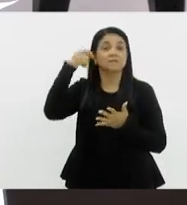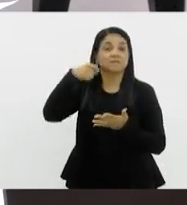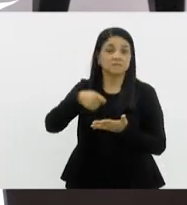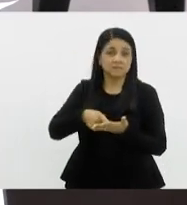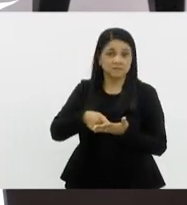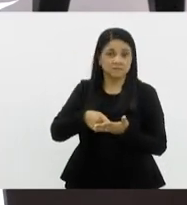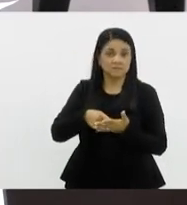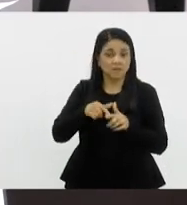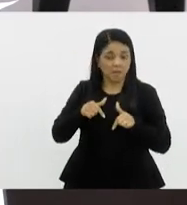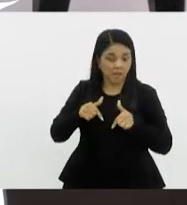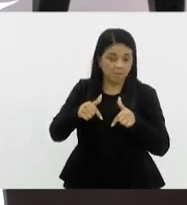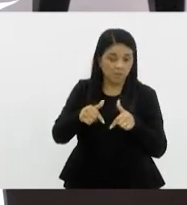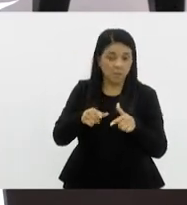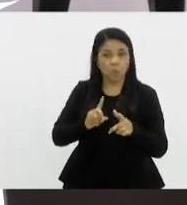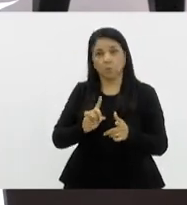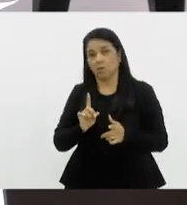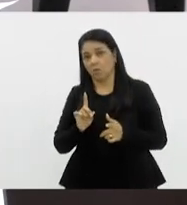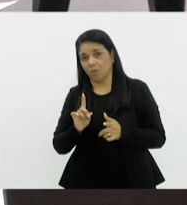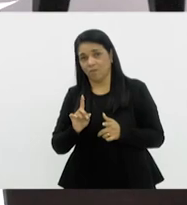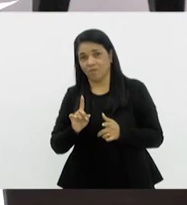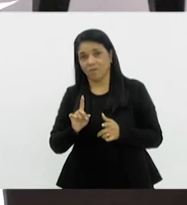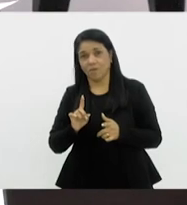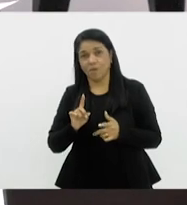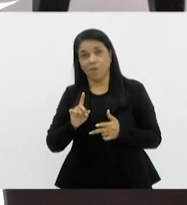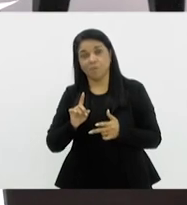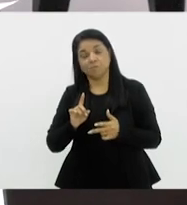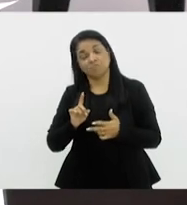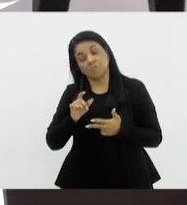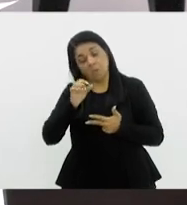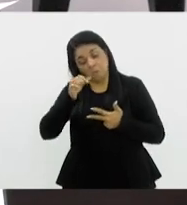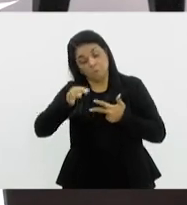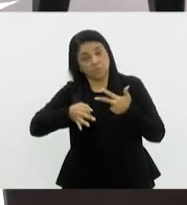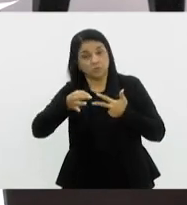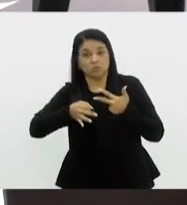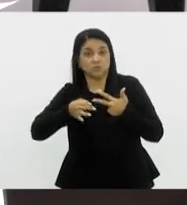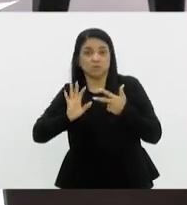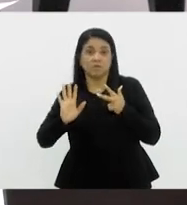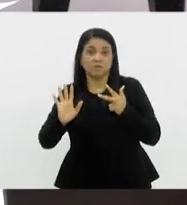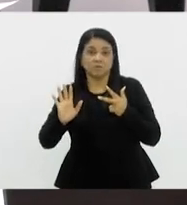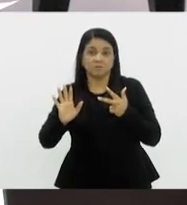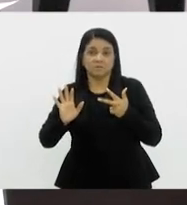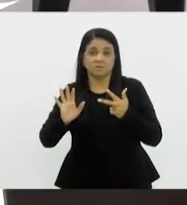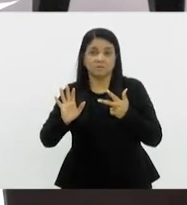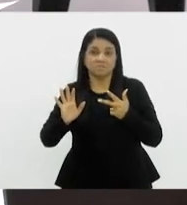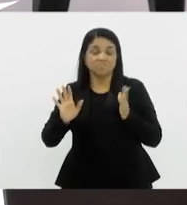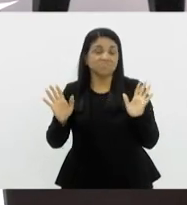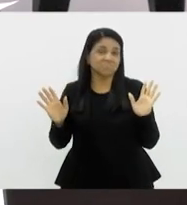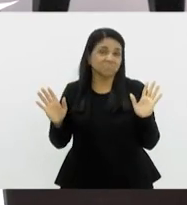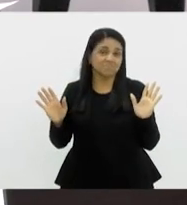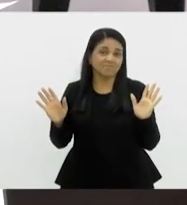se aplica ou não é o Poder Judiciário. Então, sabe, eu